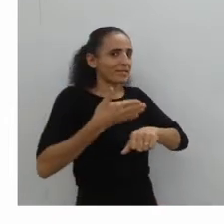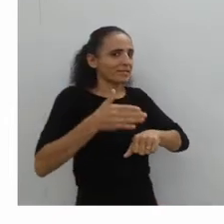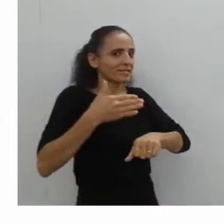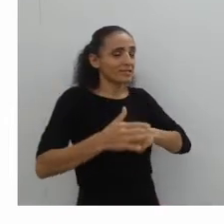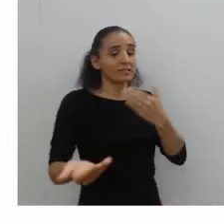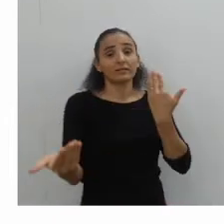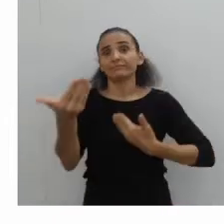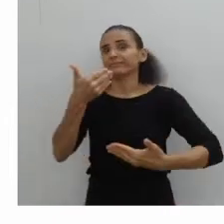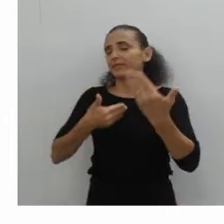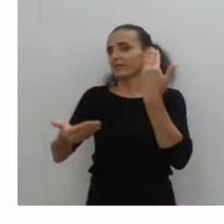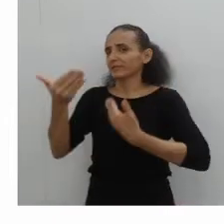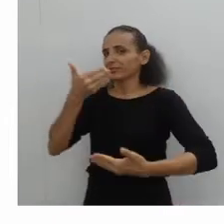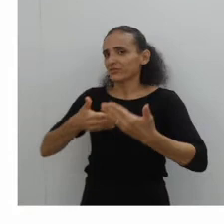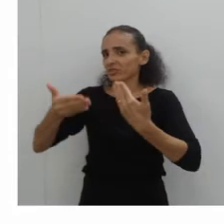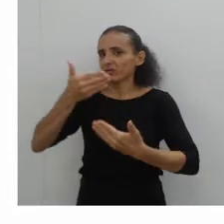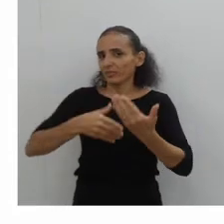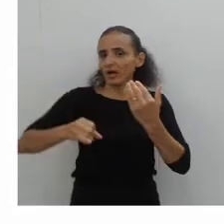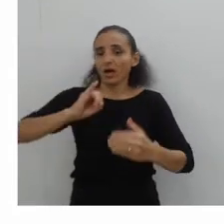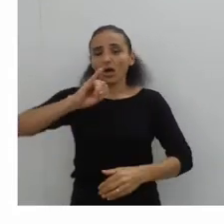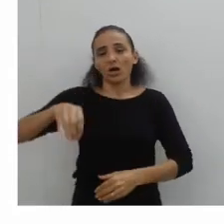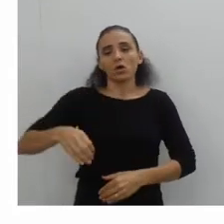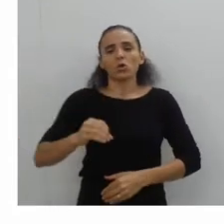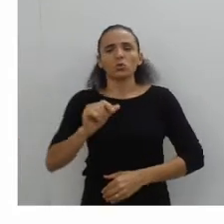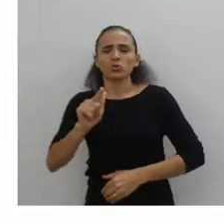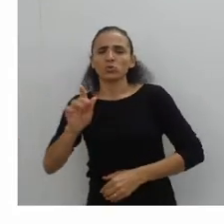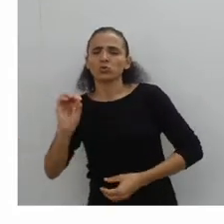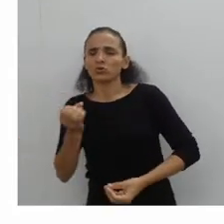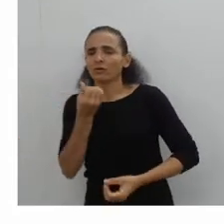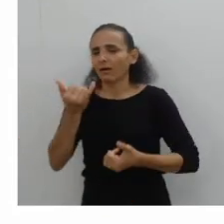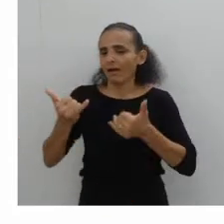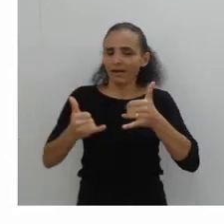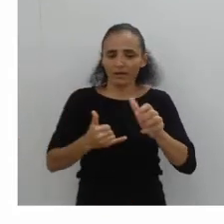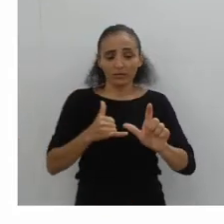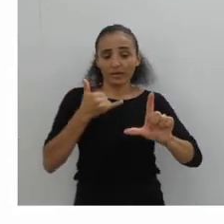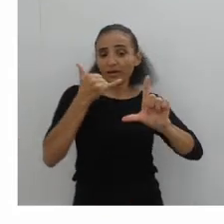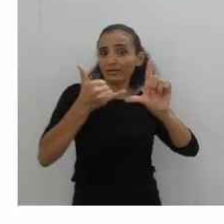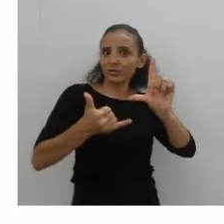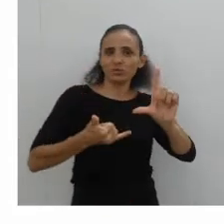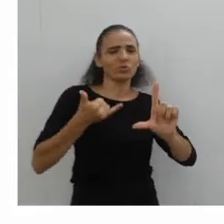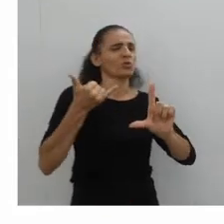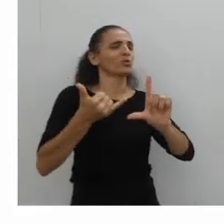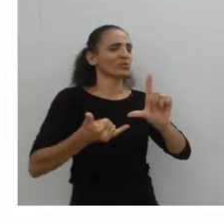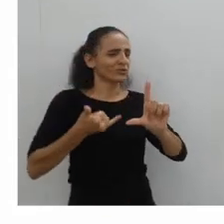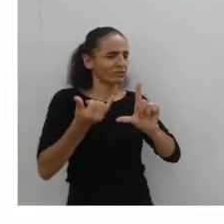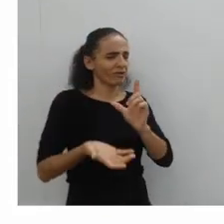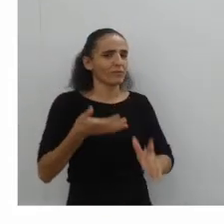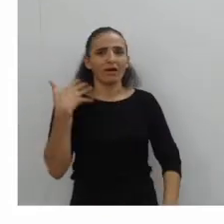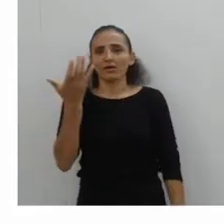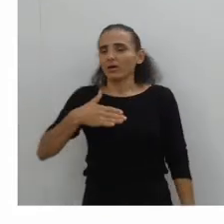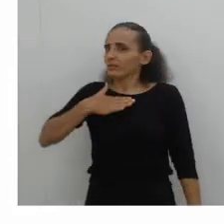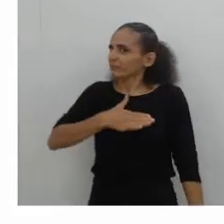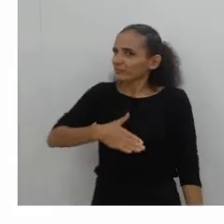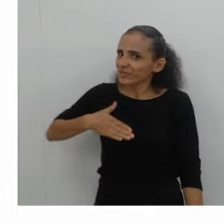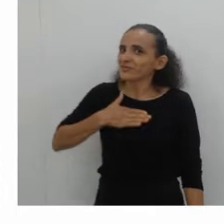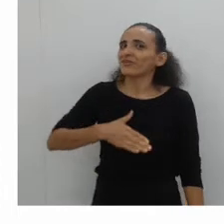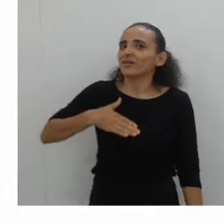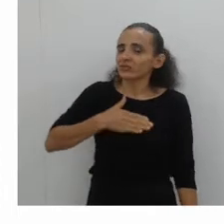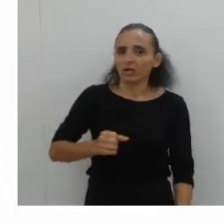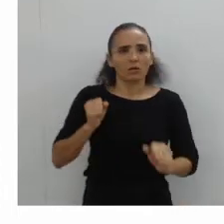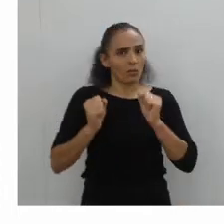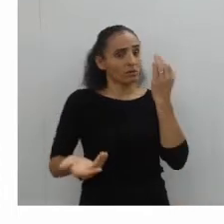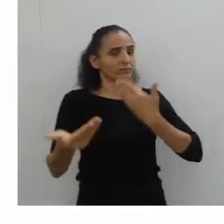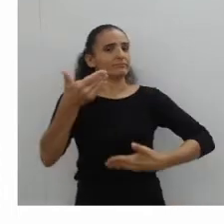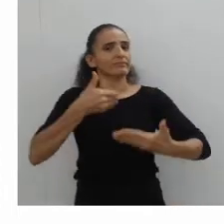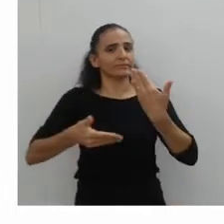prática. Então, o jogo ele é lúdico, nós sentimos prazer, nós fazemos porque queremos, porque gostamos, porque